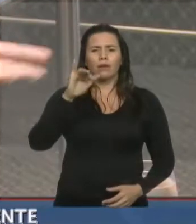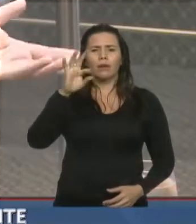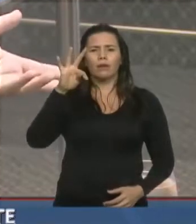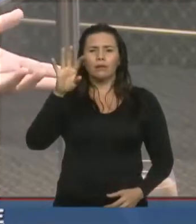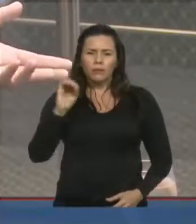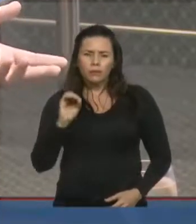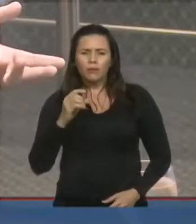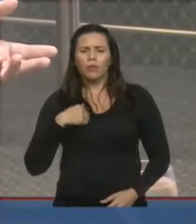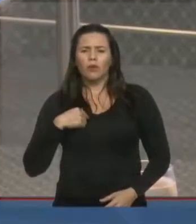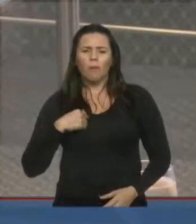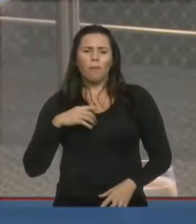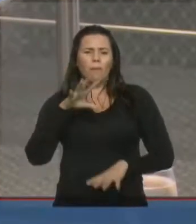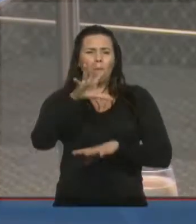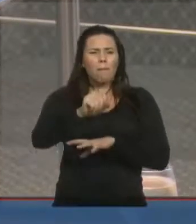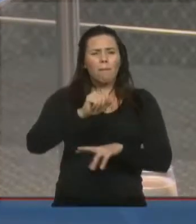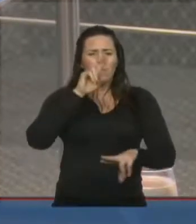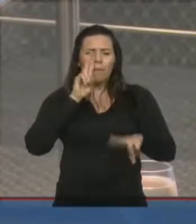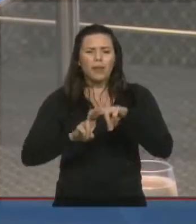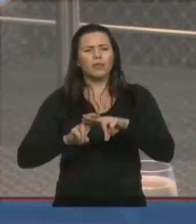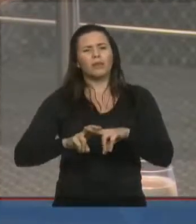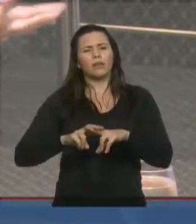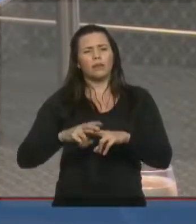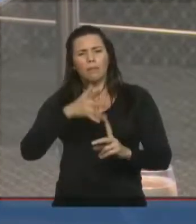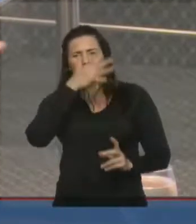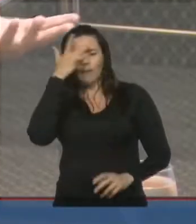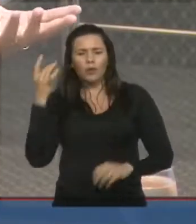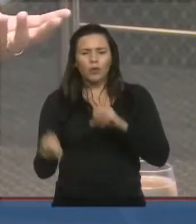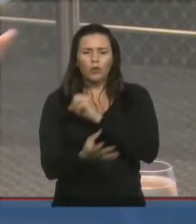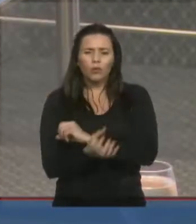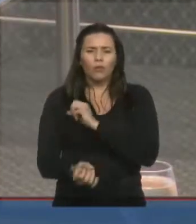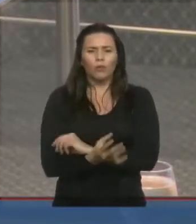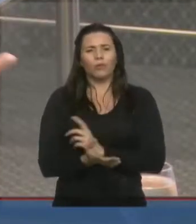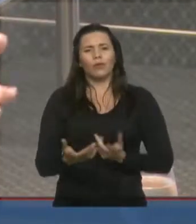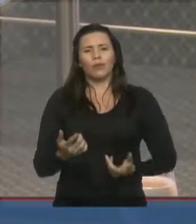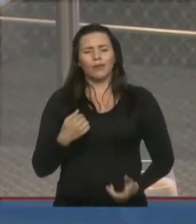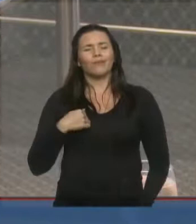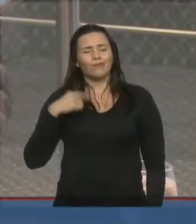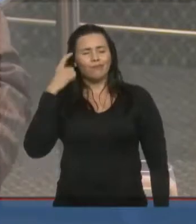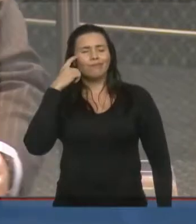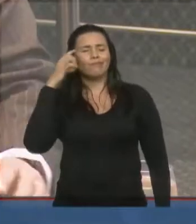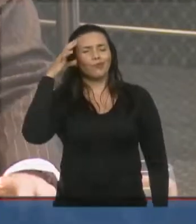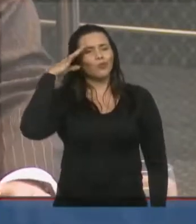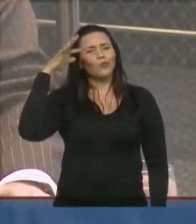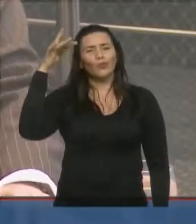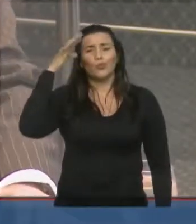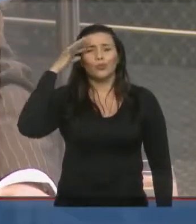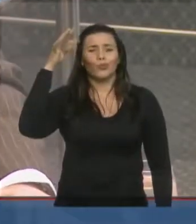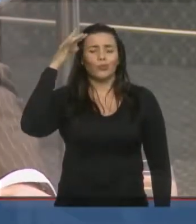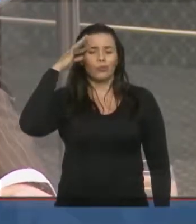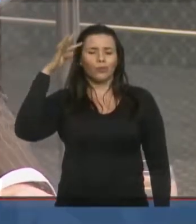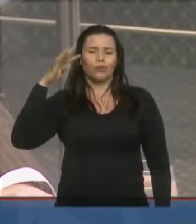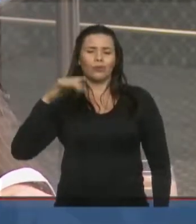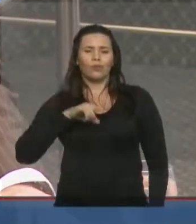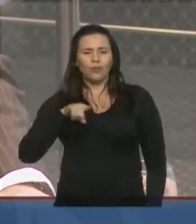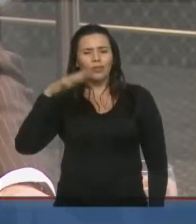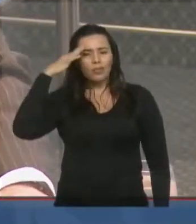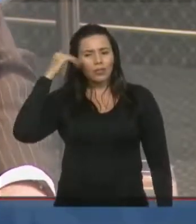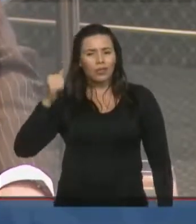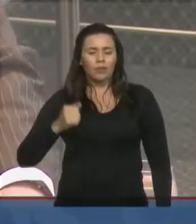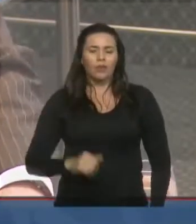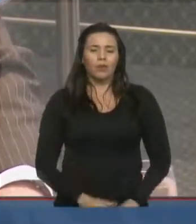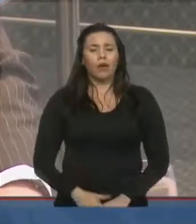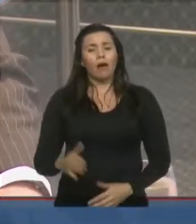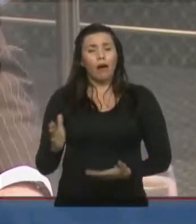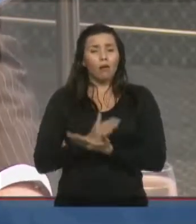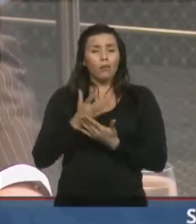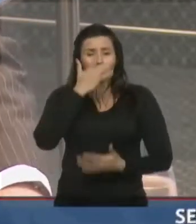sonho, né? E era um sonho meio que infantil, porque sabemos que nem todo acusado é culpado.